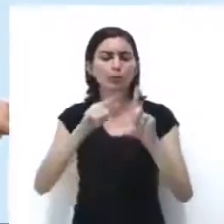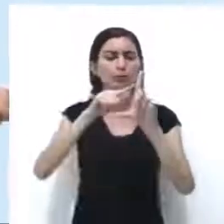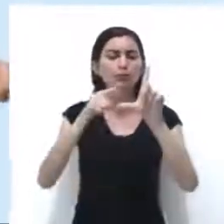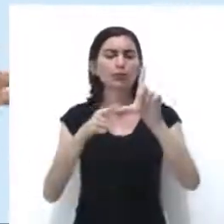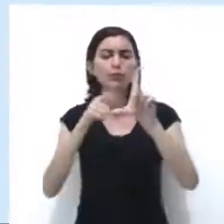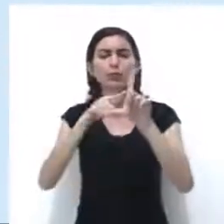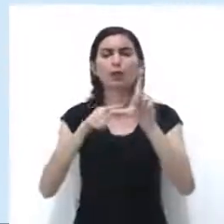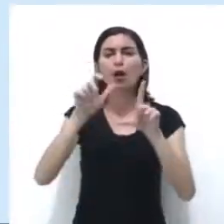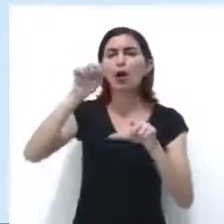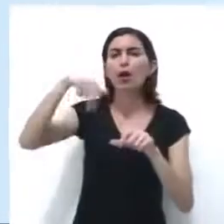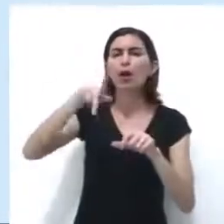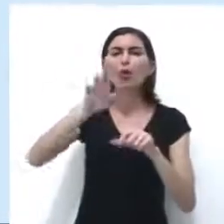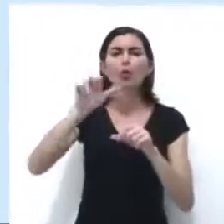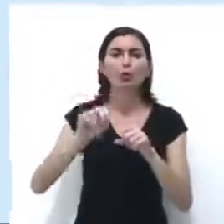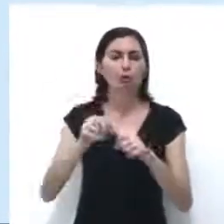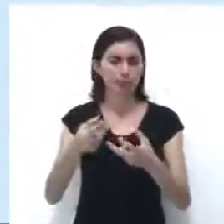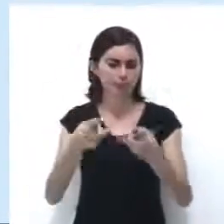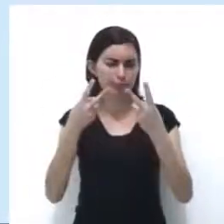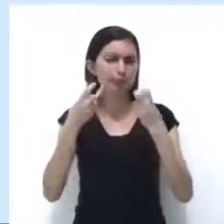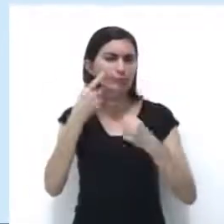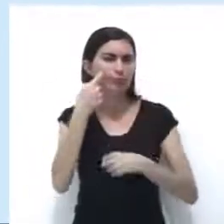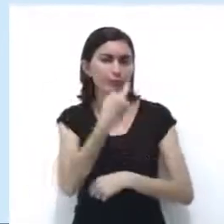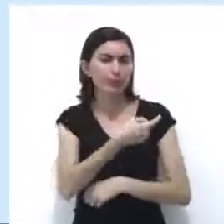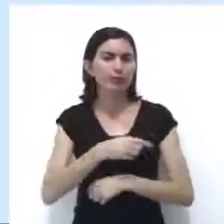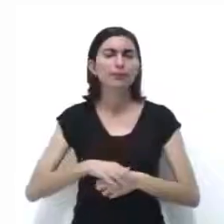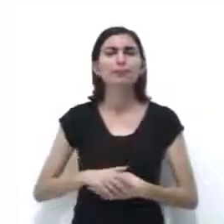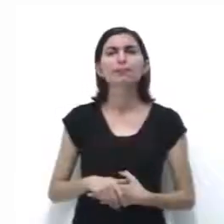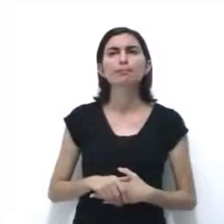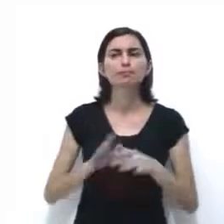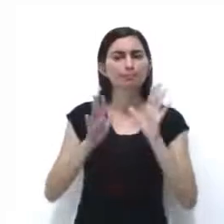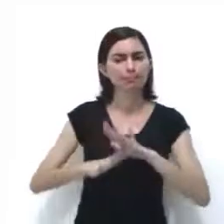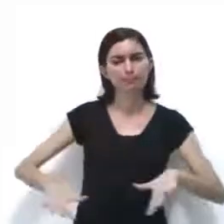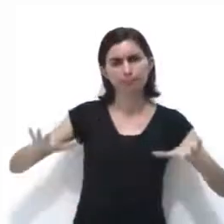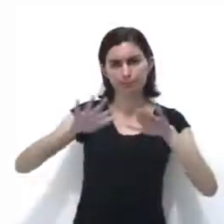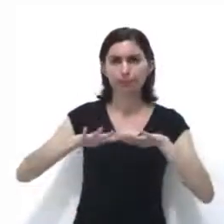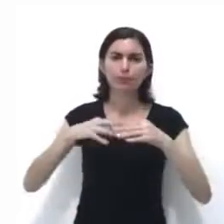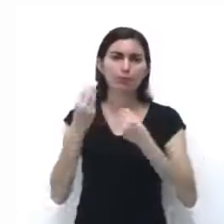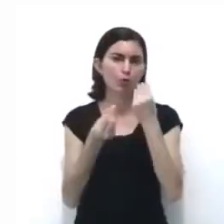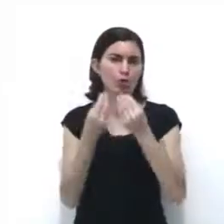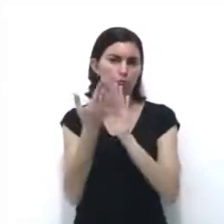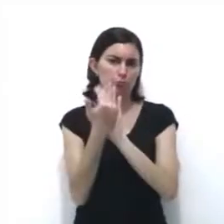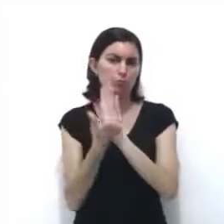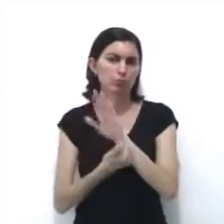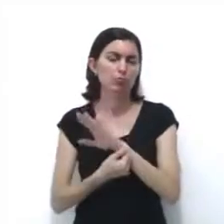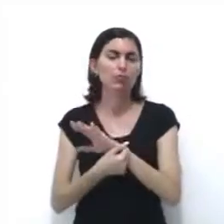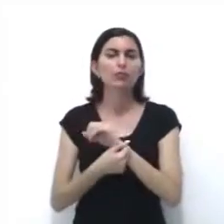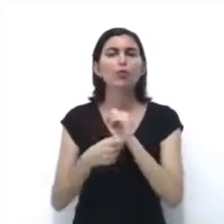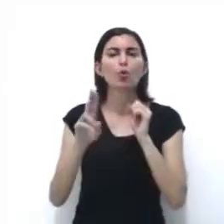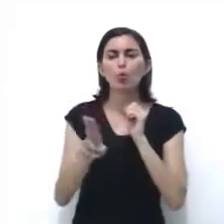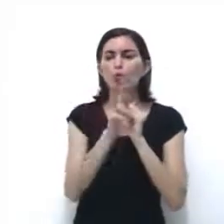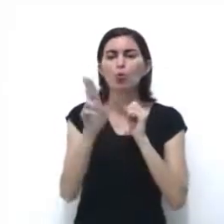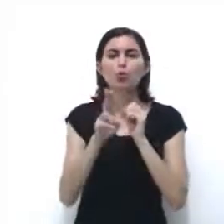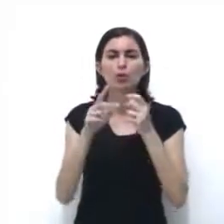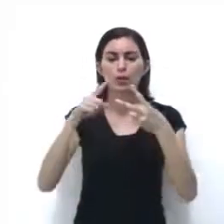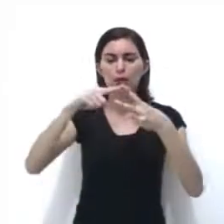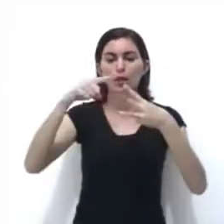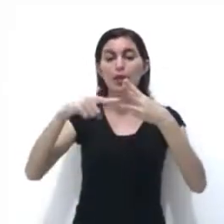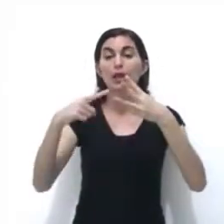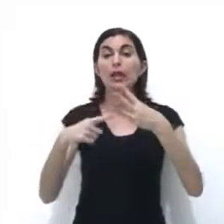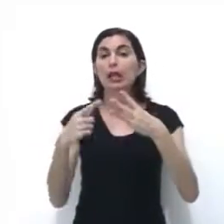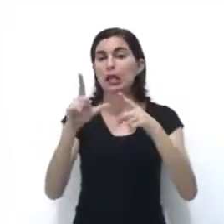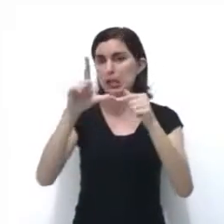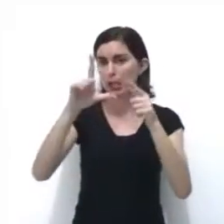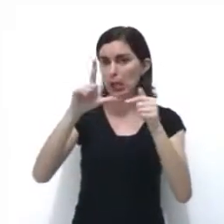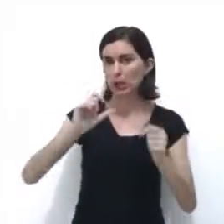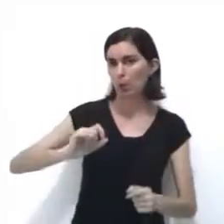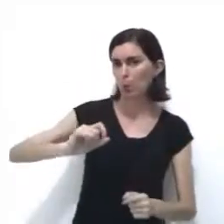um ângulo? É isso mesmo, dá uma sacada aí na sua tela. Em geral, como na figura anterior, usam-se 3